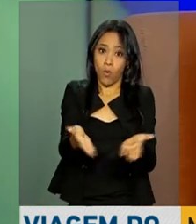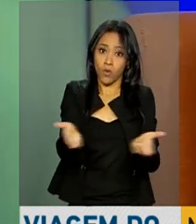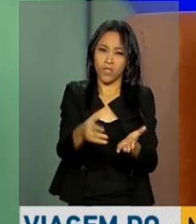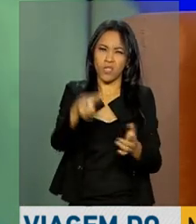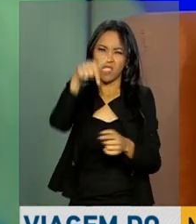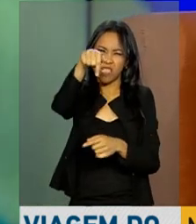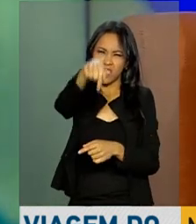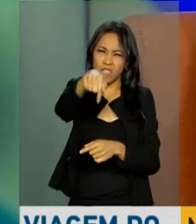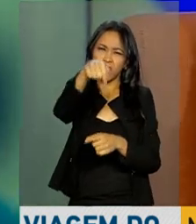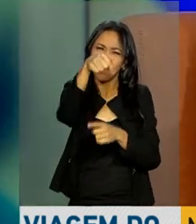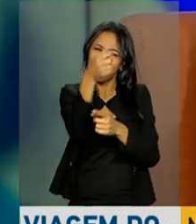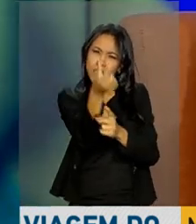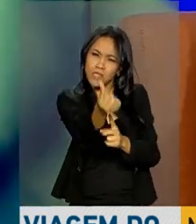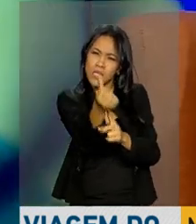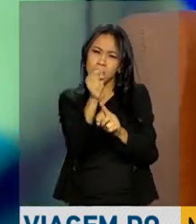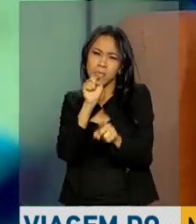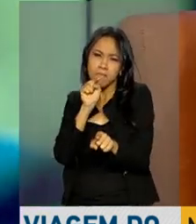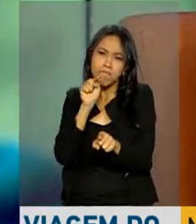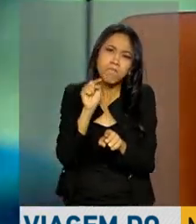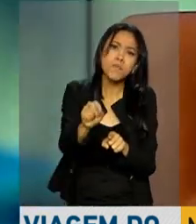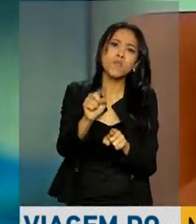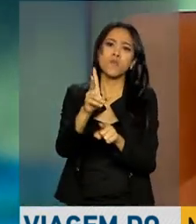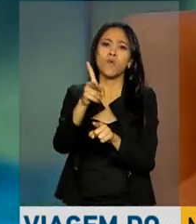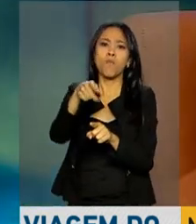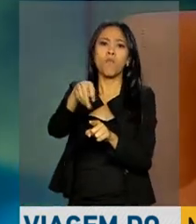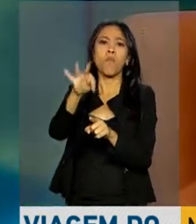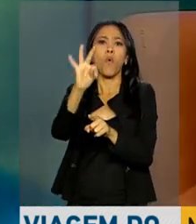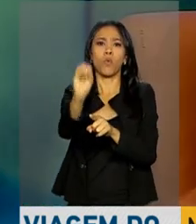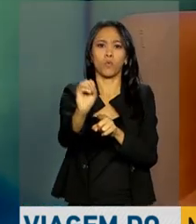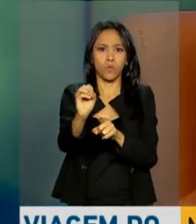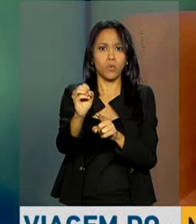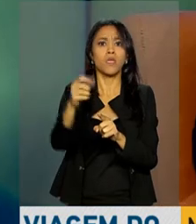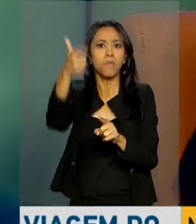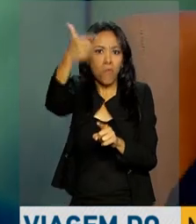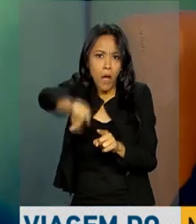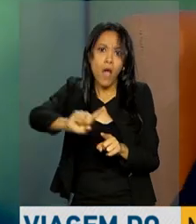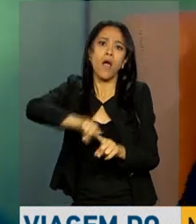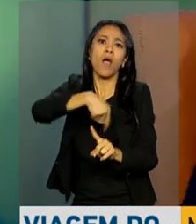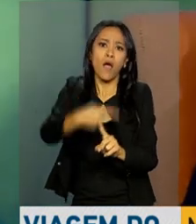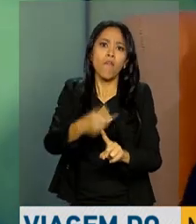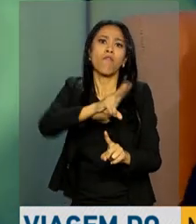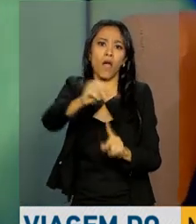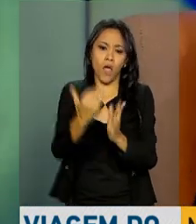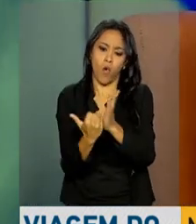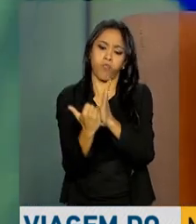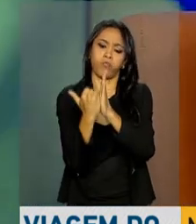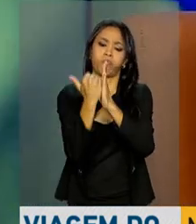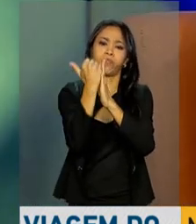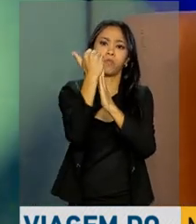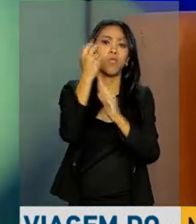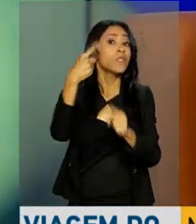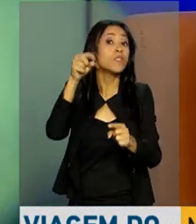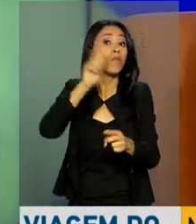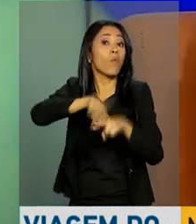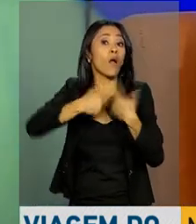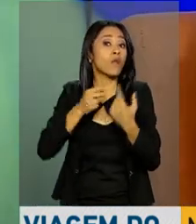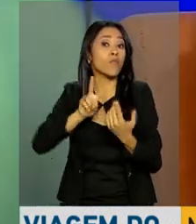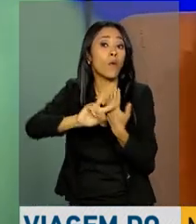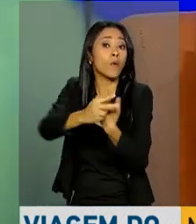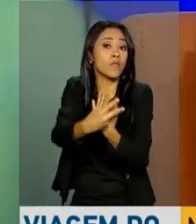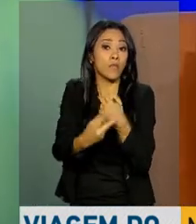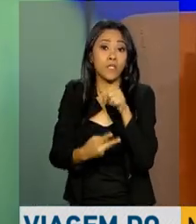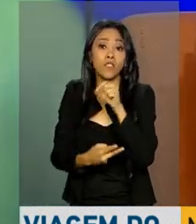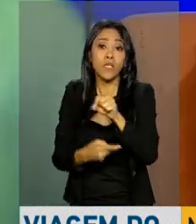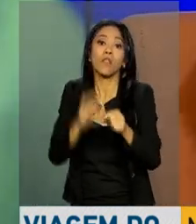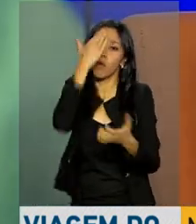de 76 mil pontos, caminhando para aumentar muito mais. E tudo isso é fruto do quê? Da confiança, da credibilidade